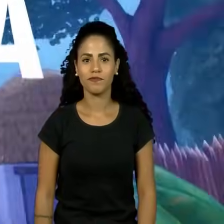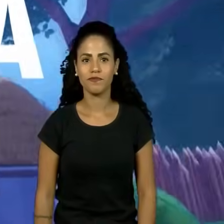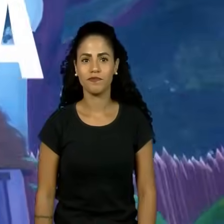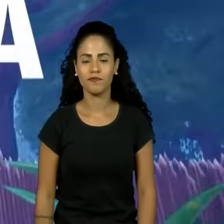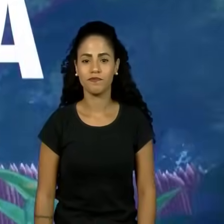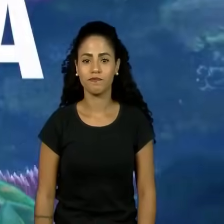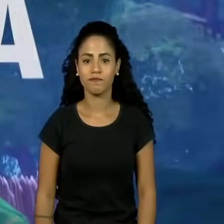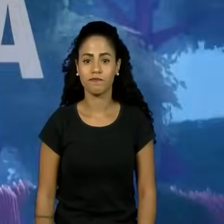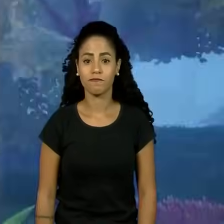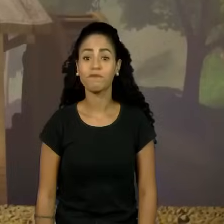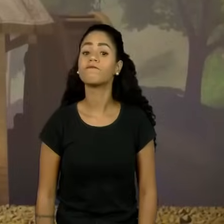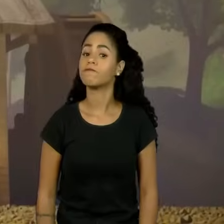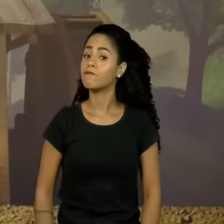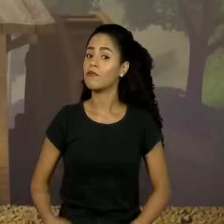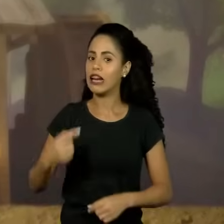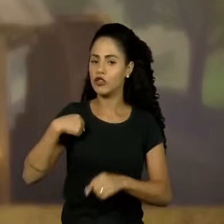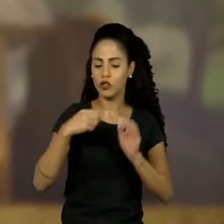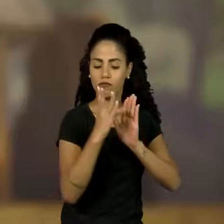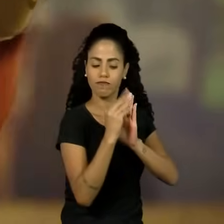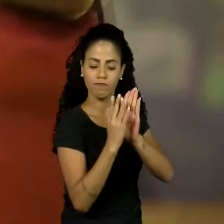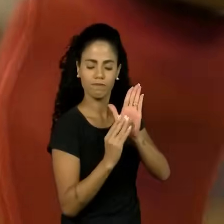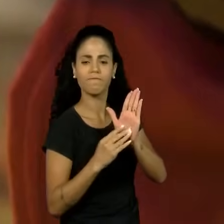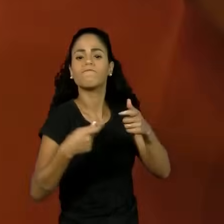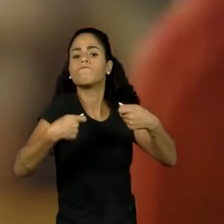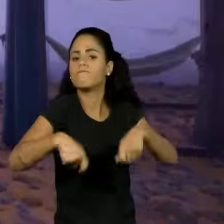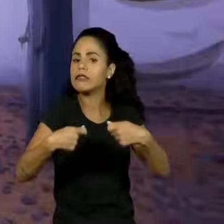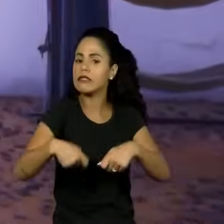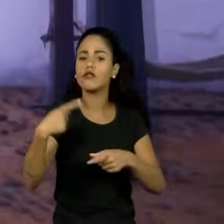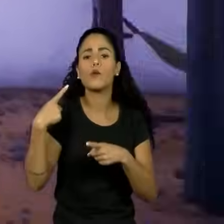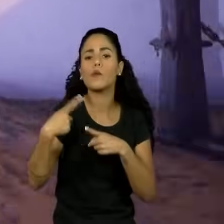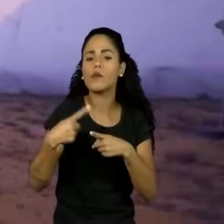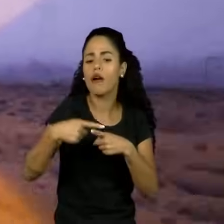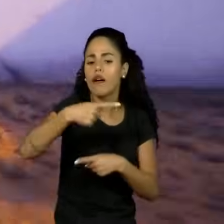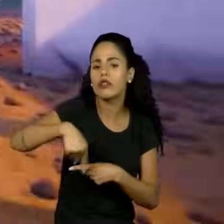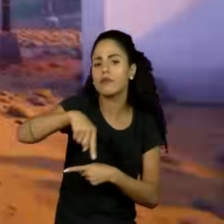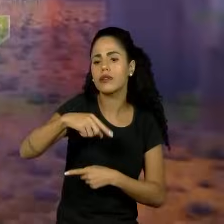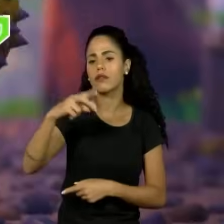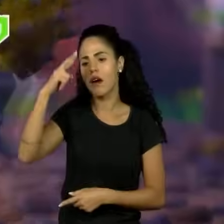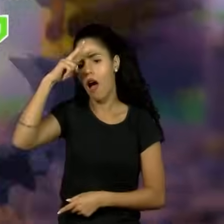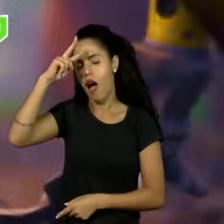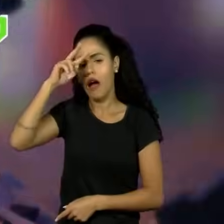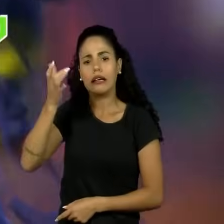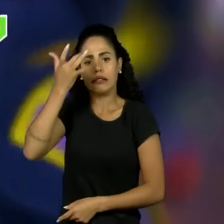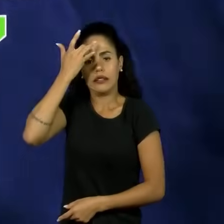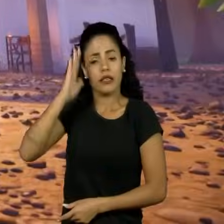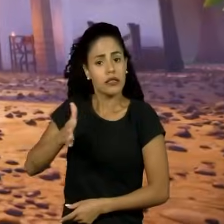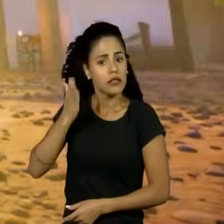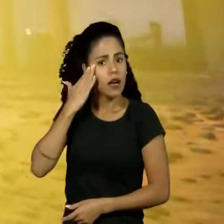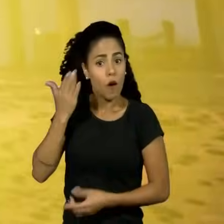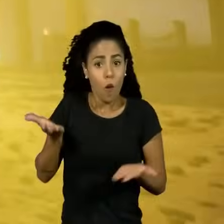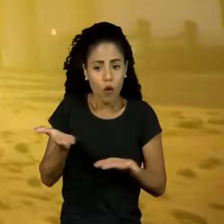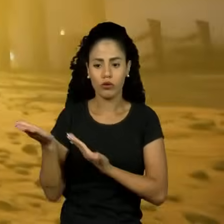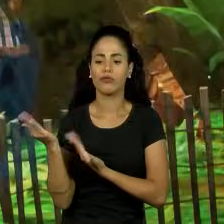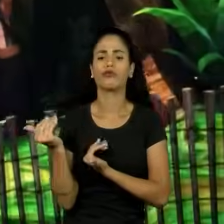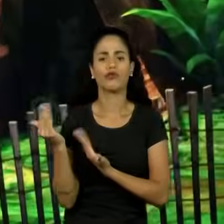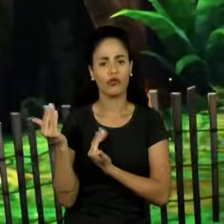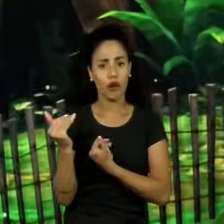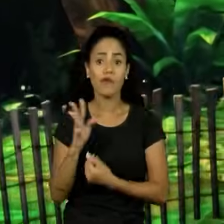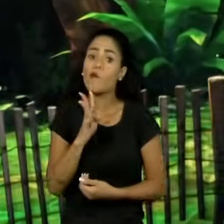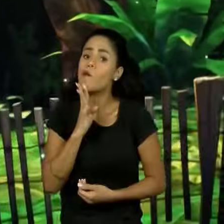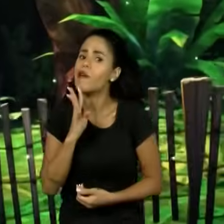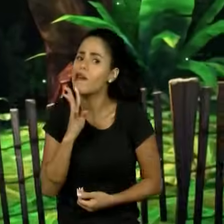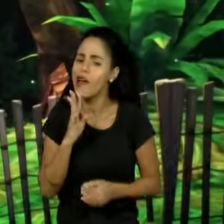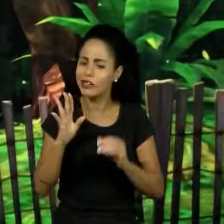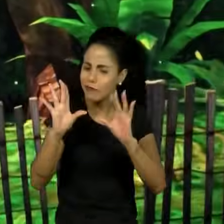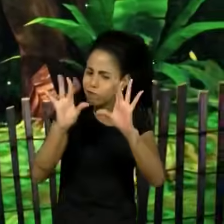A gente tem que estar com os conteúdos bacanas, com as mensagens onde as pessoas já estão. E hoje o jovem já está no mundo dos games, então a